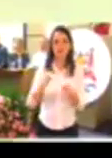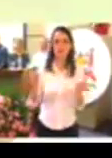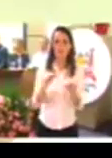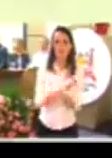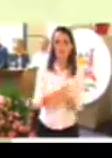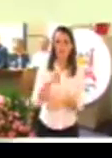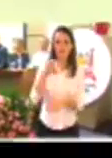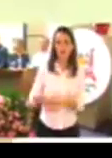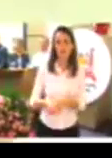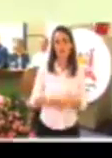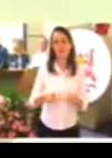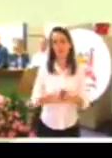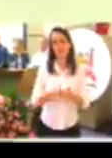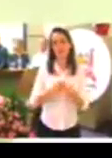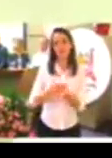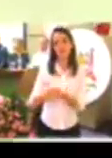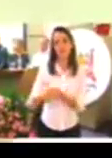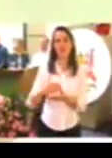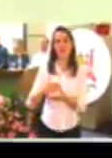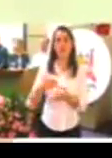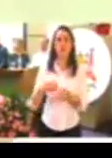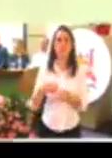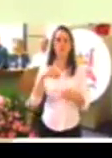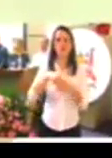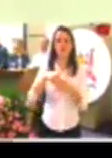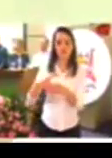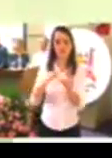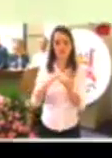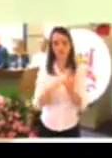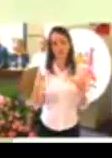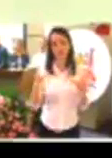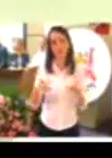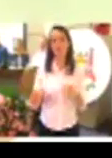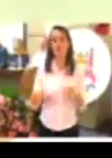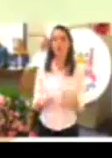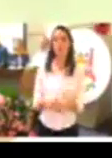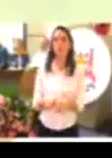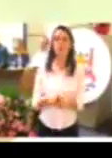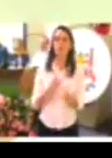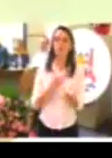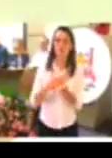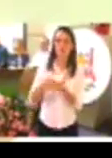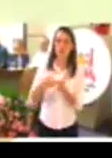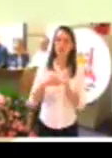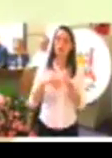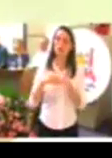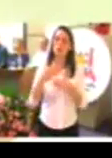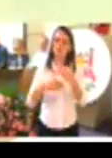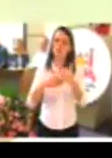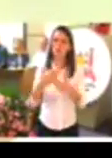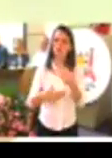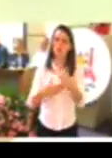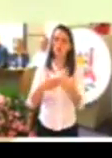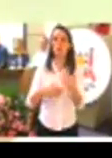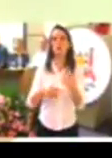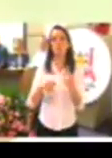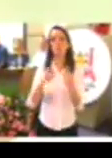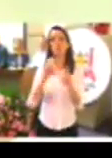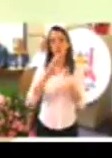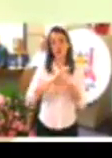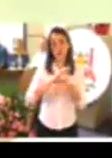ditadura militar e o início da democracia. A partir daí, iniciou-se o processo de elaboração